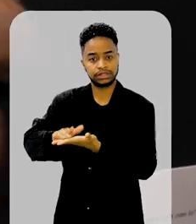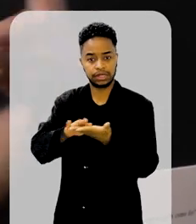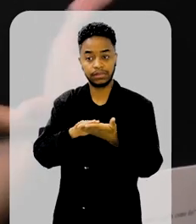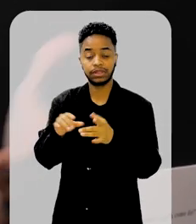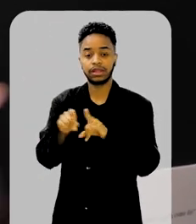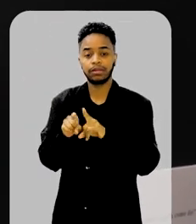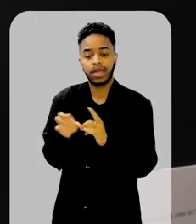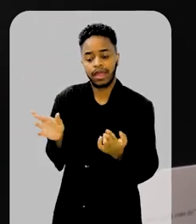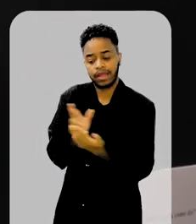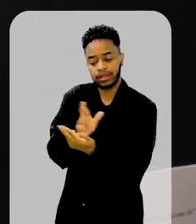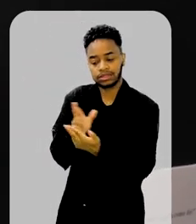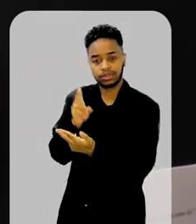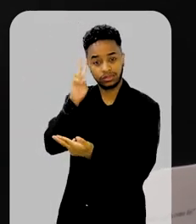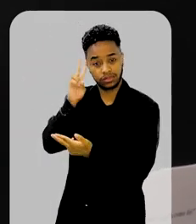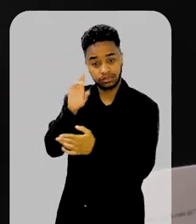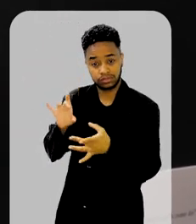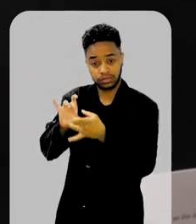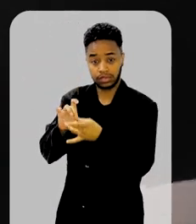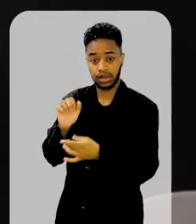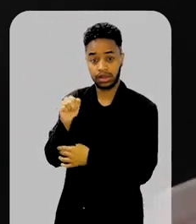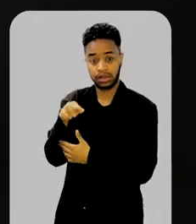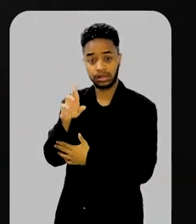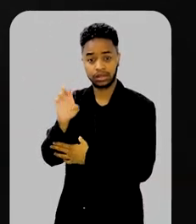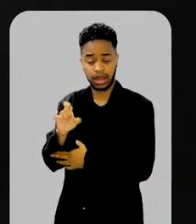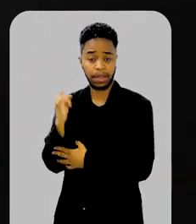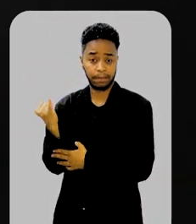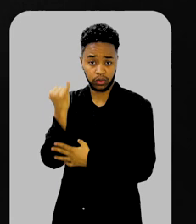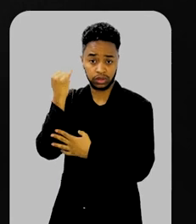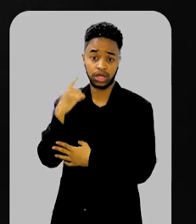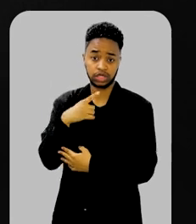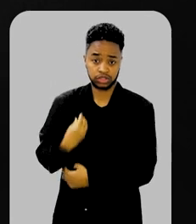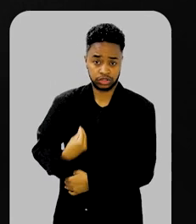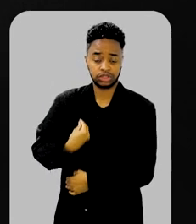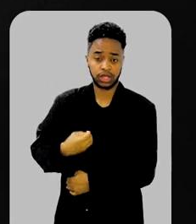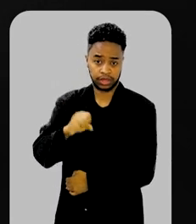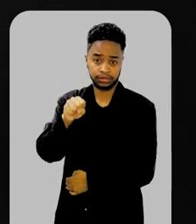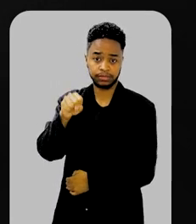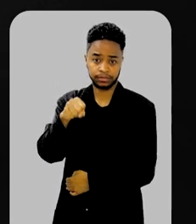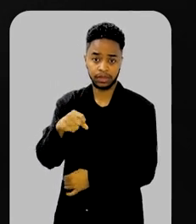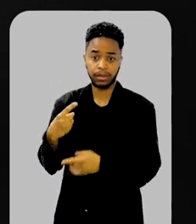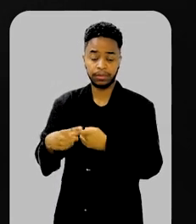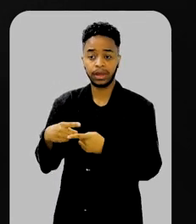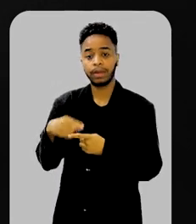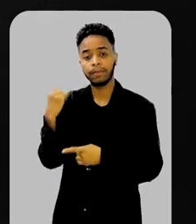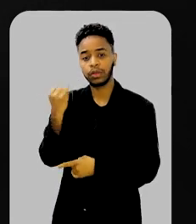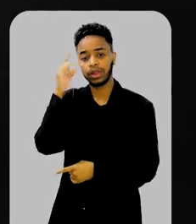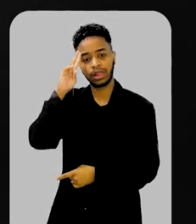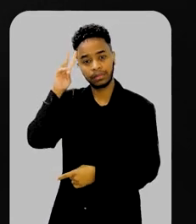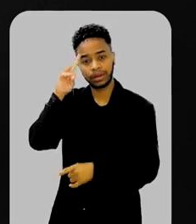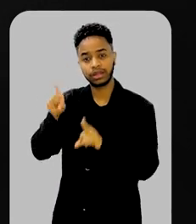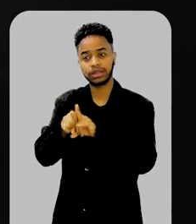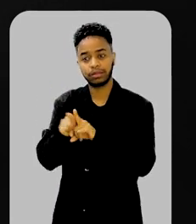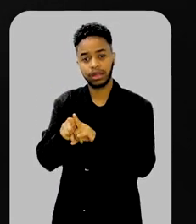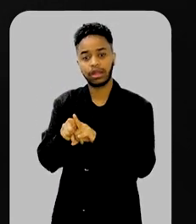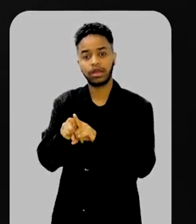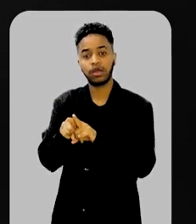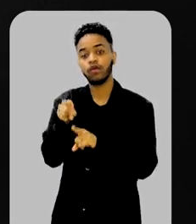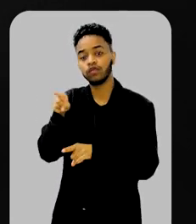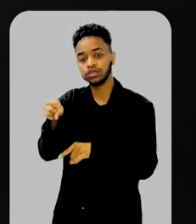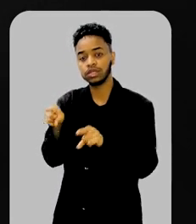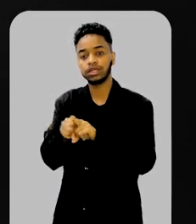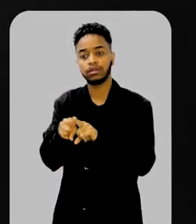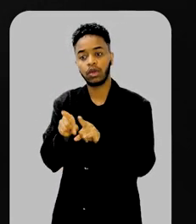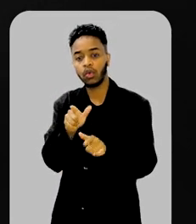teci a lembrança com André é é importantíssima ela existe sim Mauro muito bem lembrado inclusive de você ter